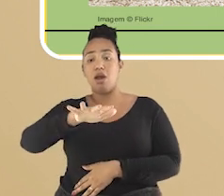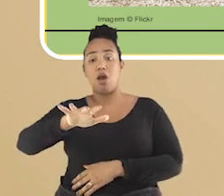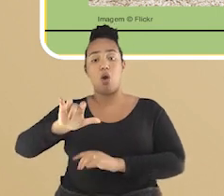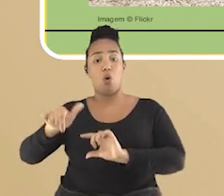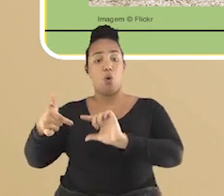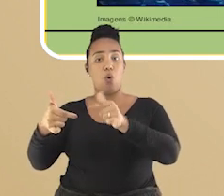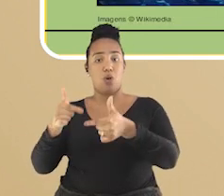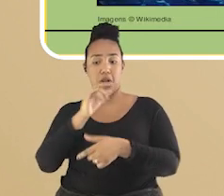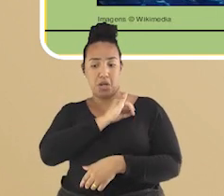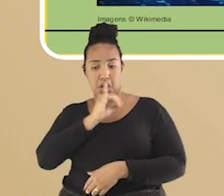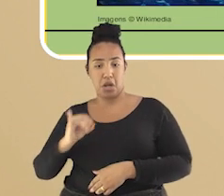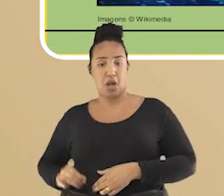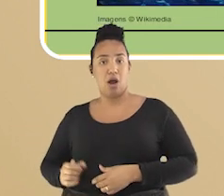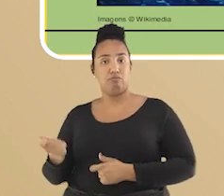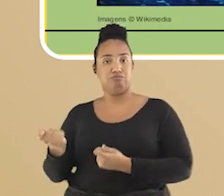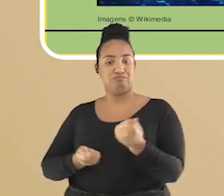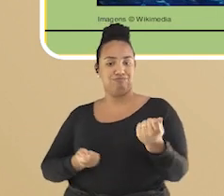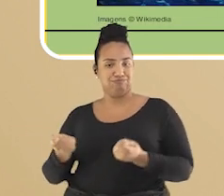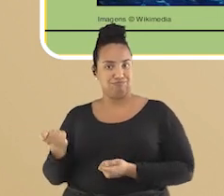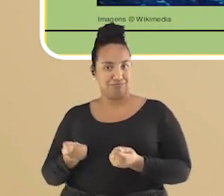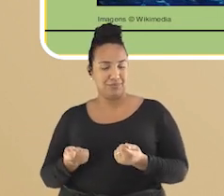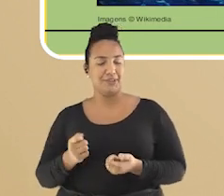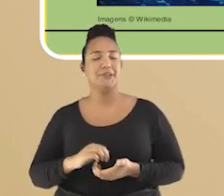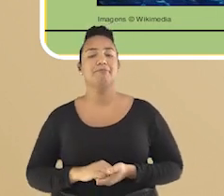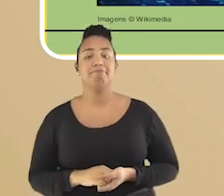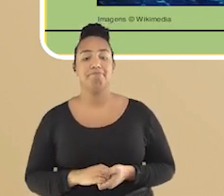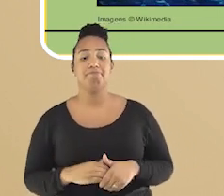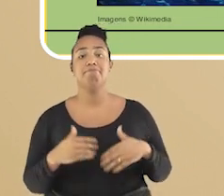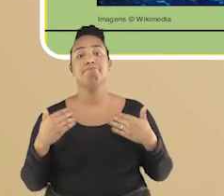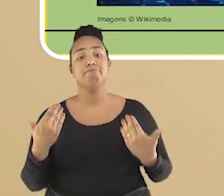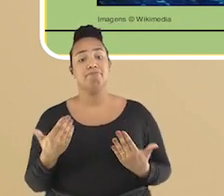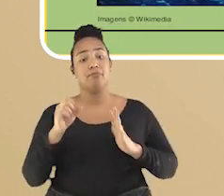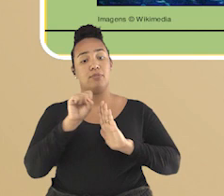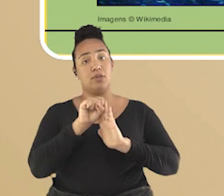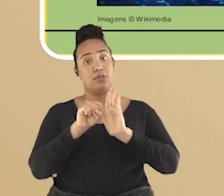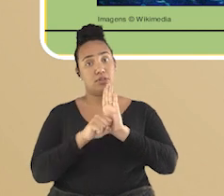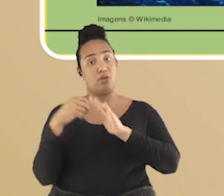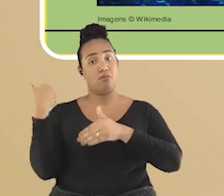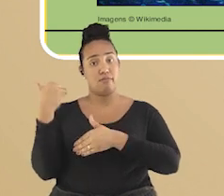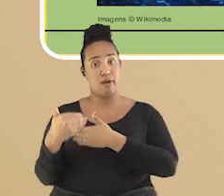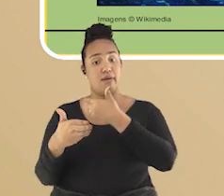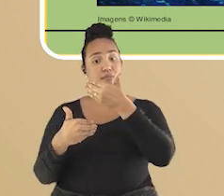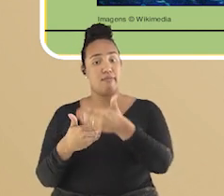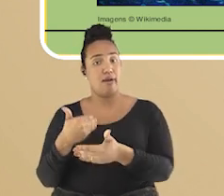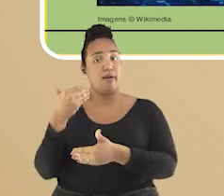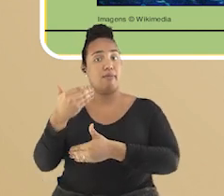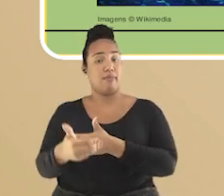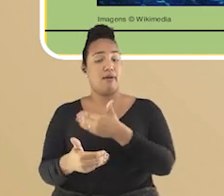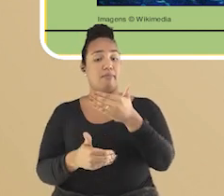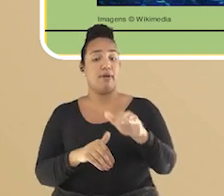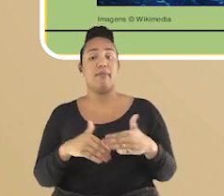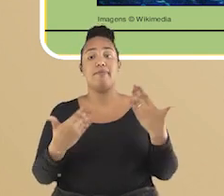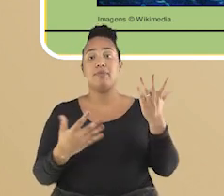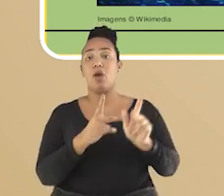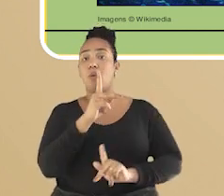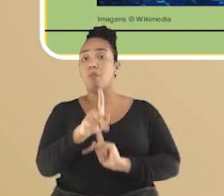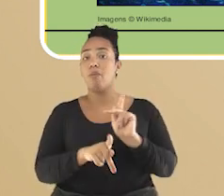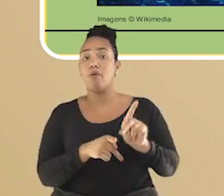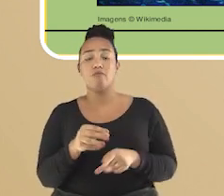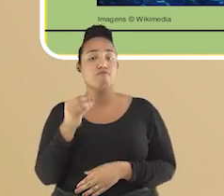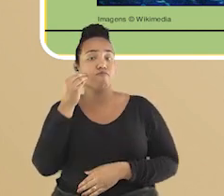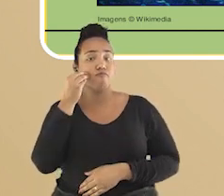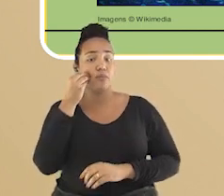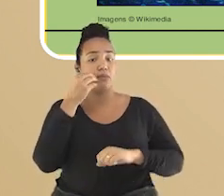pelo Império. Com o passar dos séculos, os povos foram achando novos meios para desenvolver o